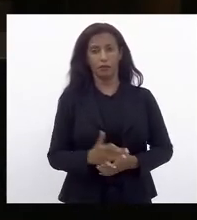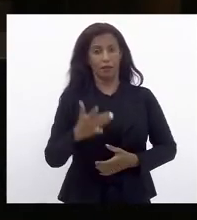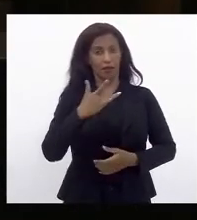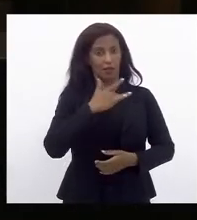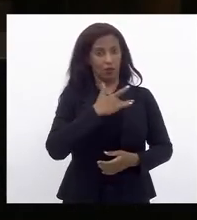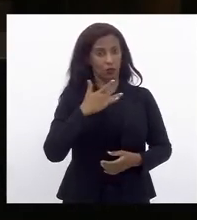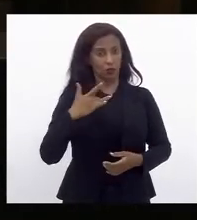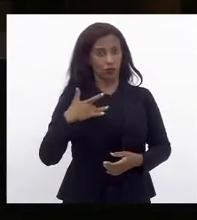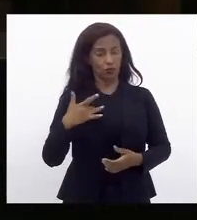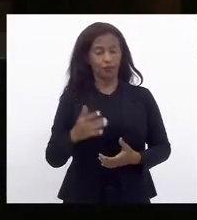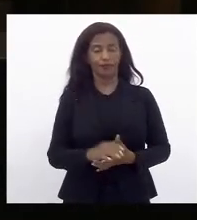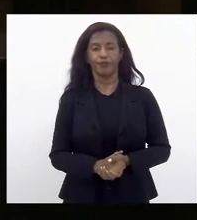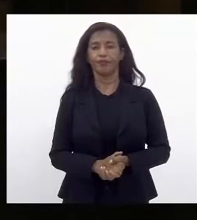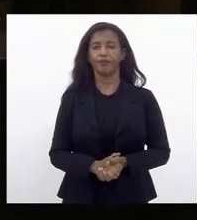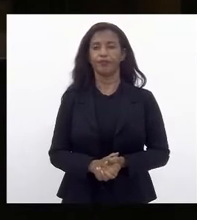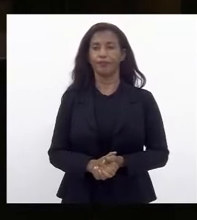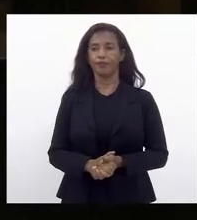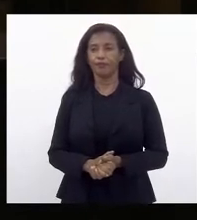Saúde